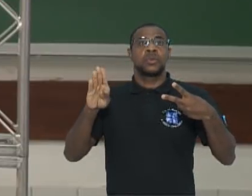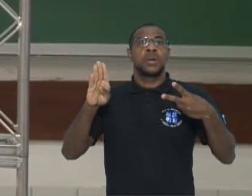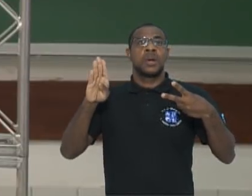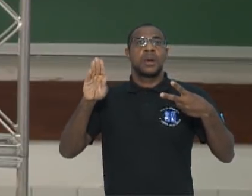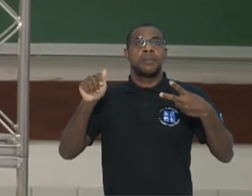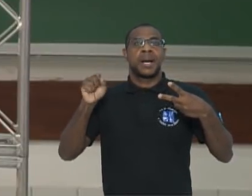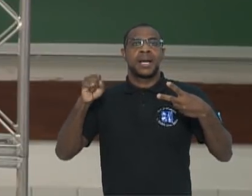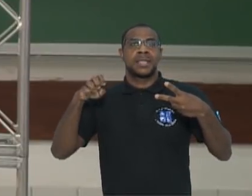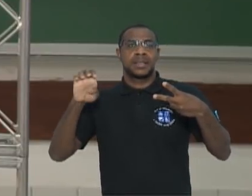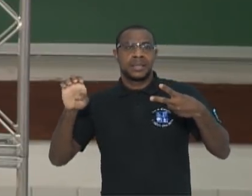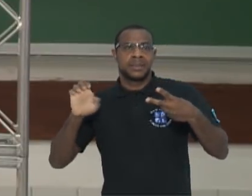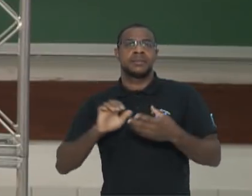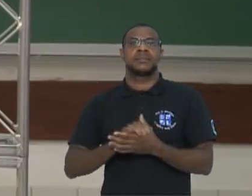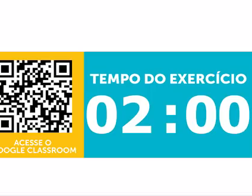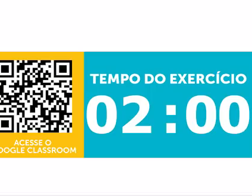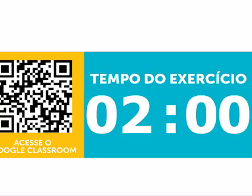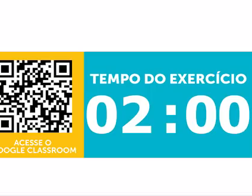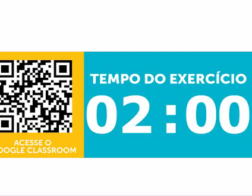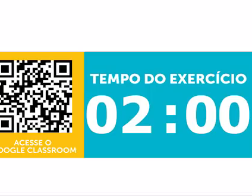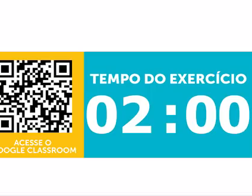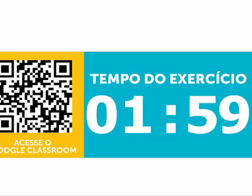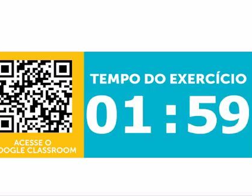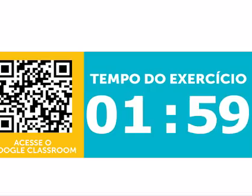a gente já volta para confirmar a resposta.